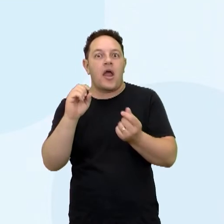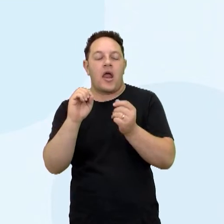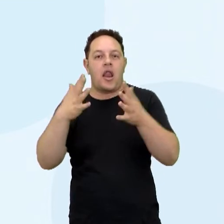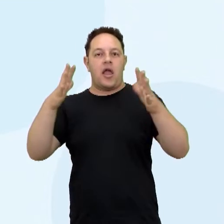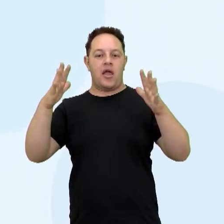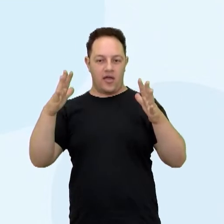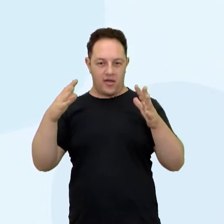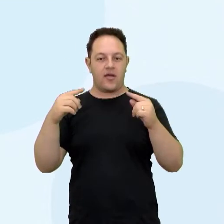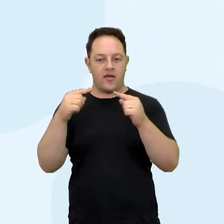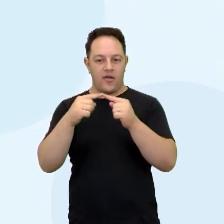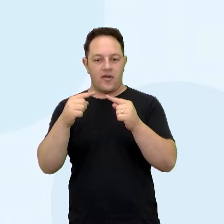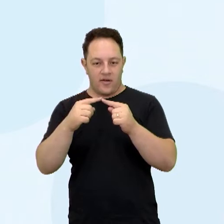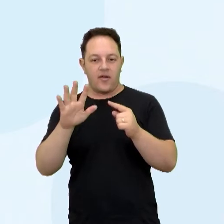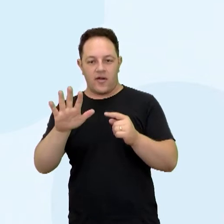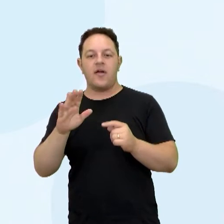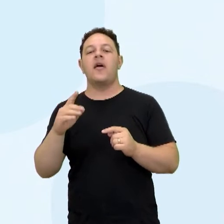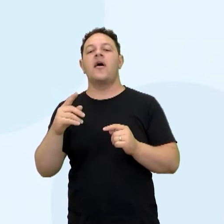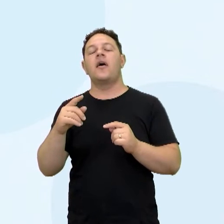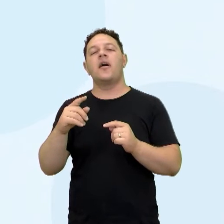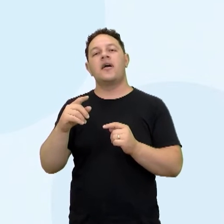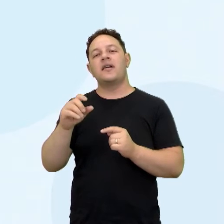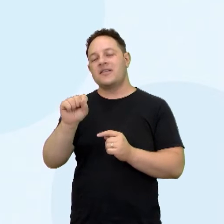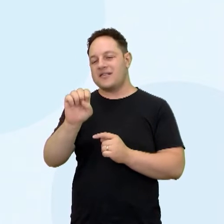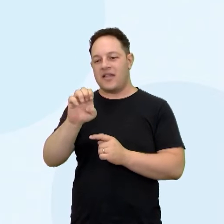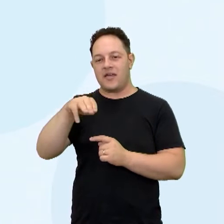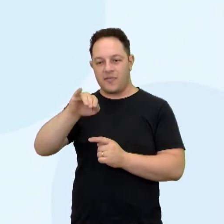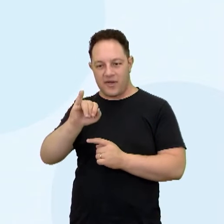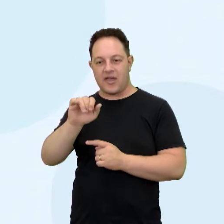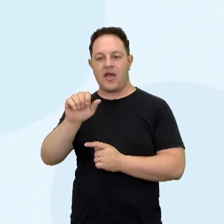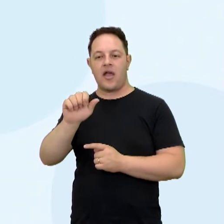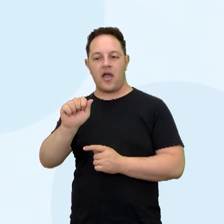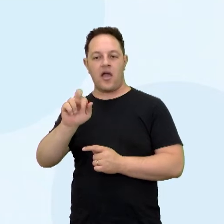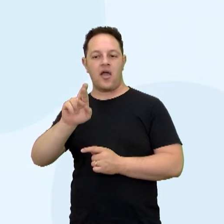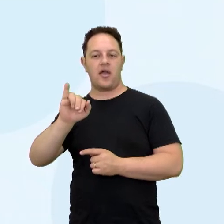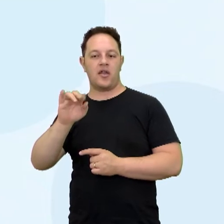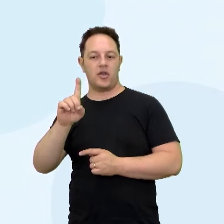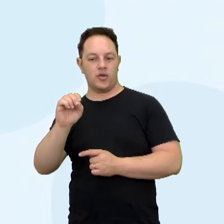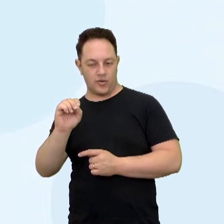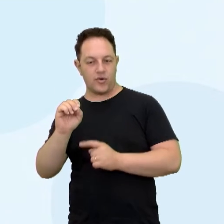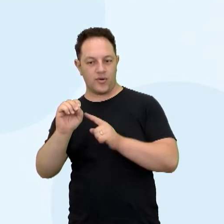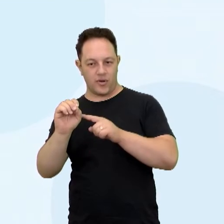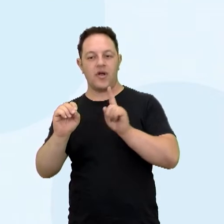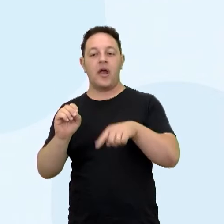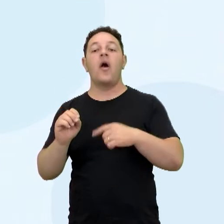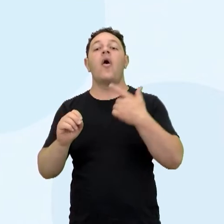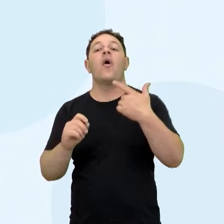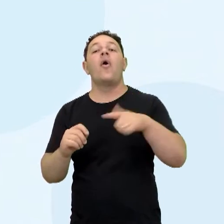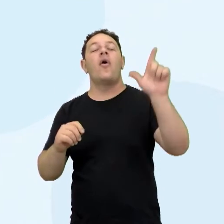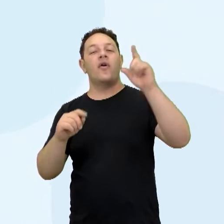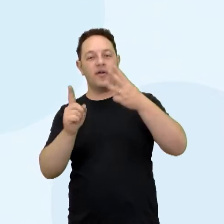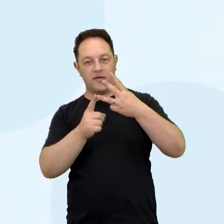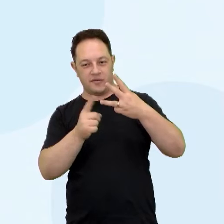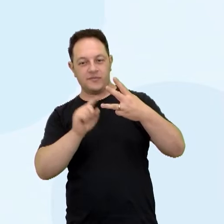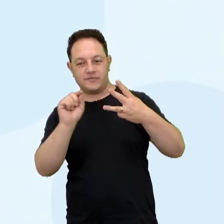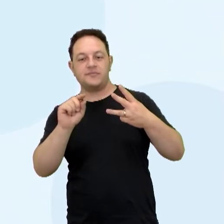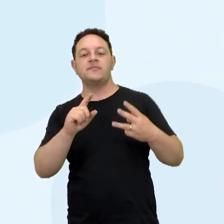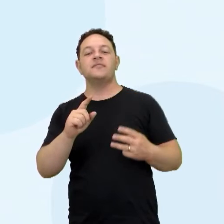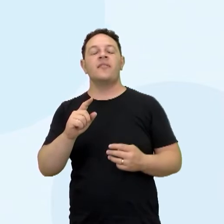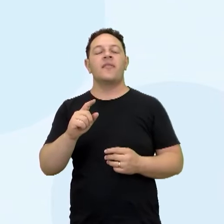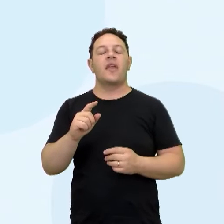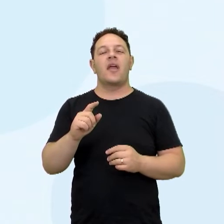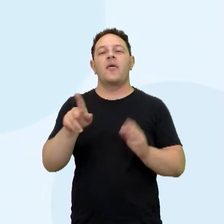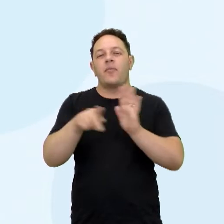tem para as regiões mais temperadas, como a gente observa no mapa, o amarelo clarinho aí, e tem lá também